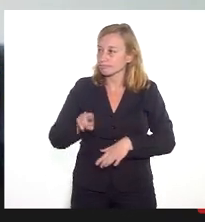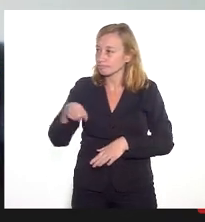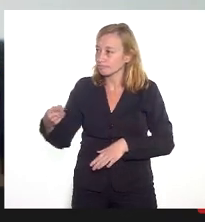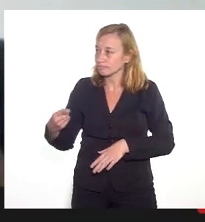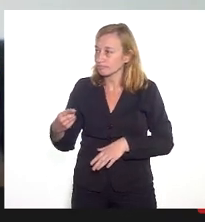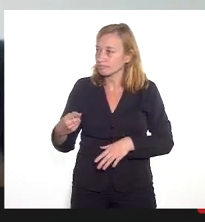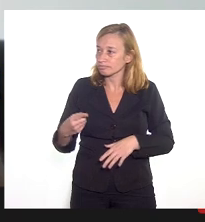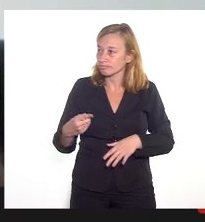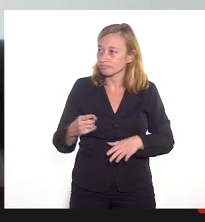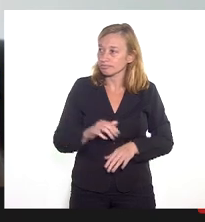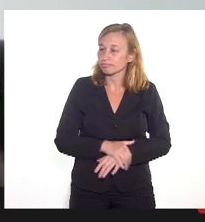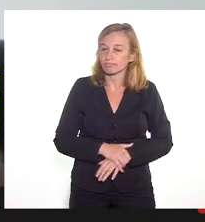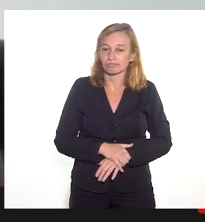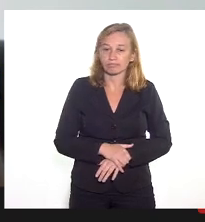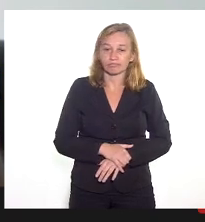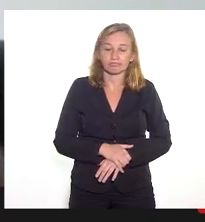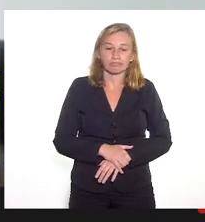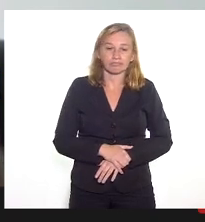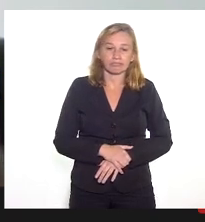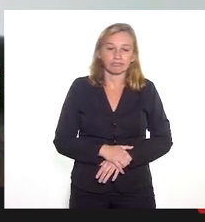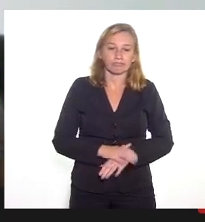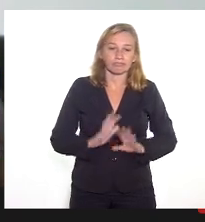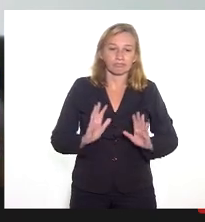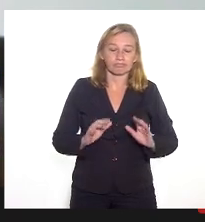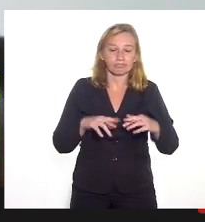evento, os nossos veículos e tal.